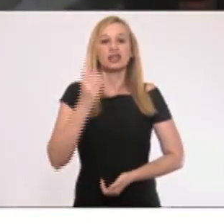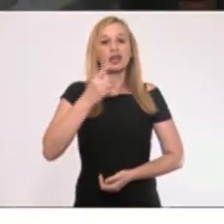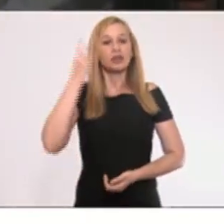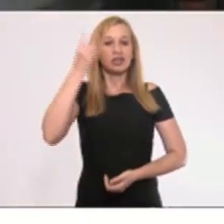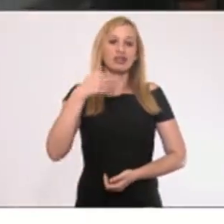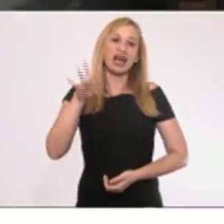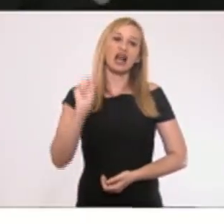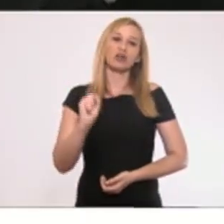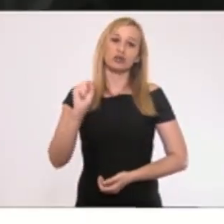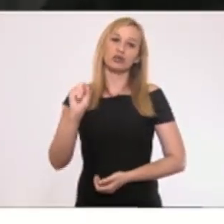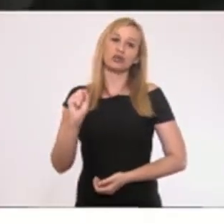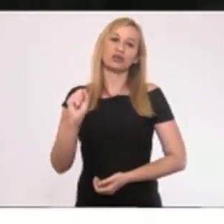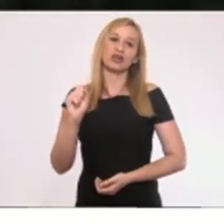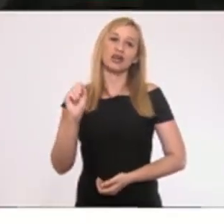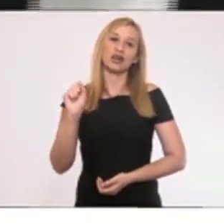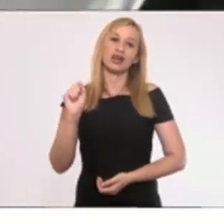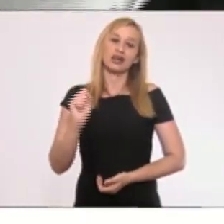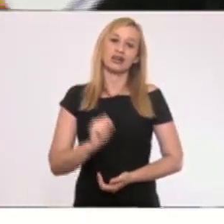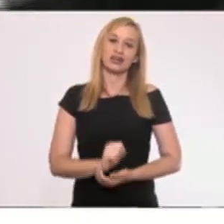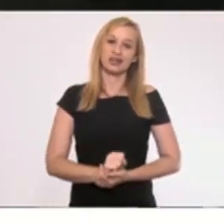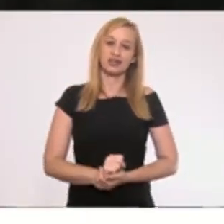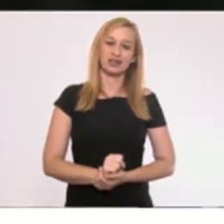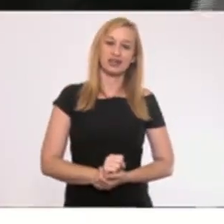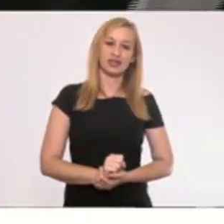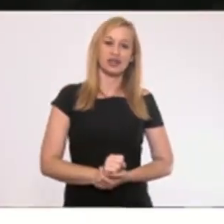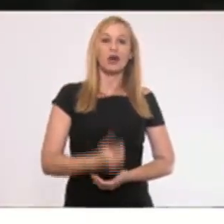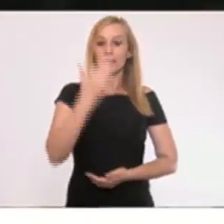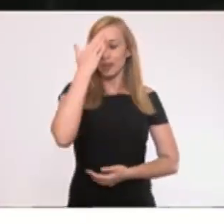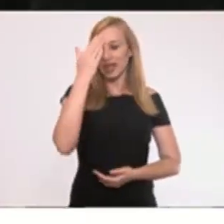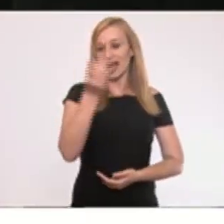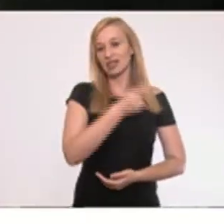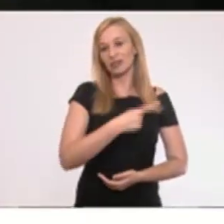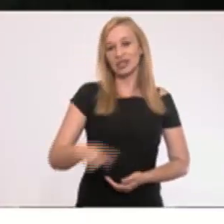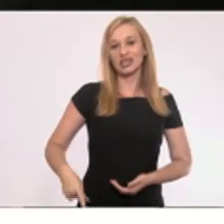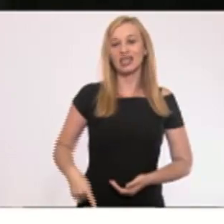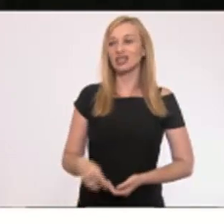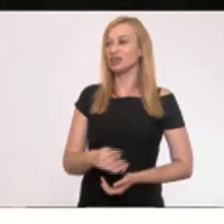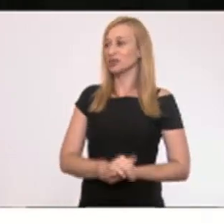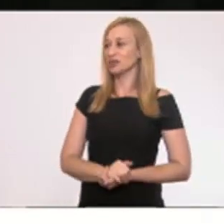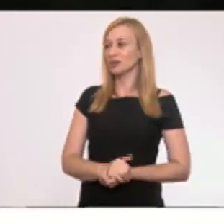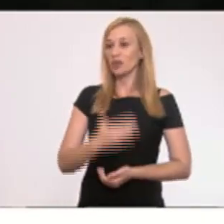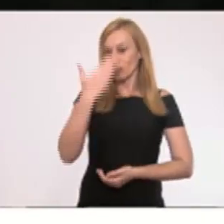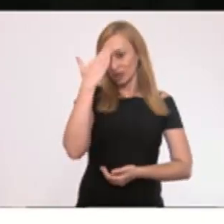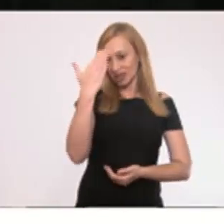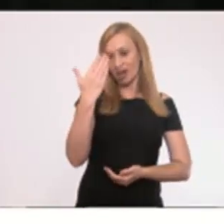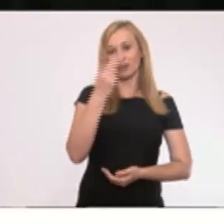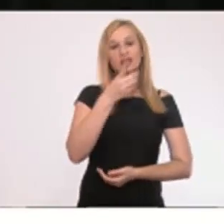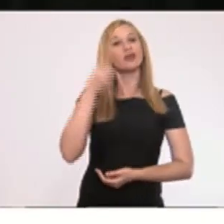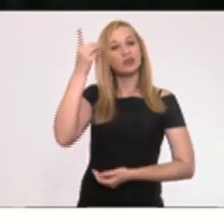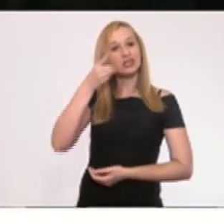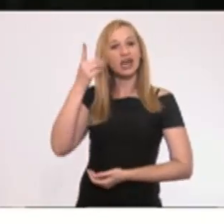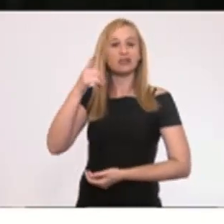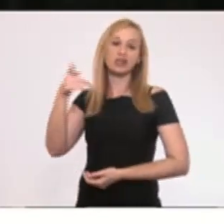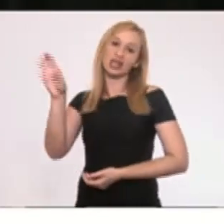Carlos Caiado. Sei obrigado, bem. Meu irmão. Obrigado, presidente. Cumprimentar aqui o deputado Sérgio Fernandes. Como foi dito aqui pelo